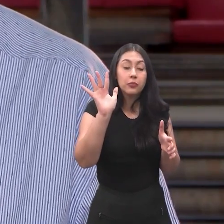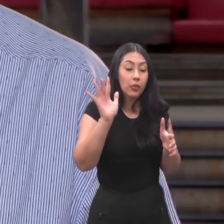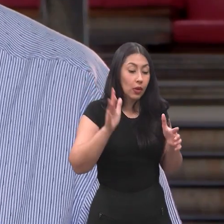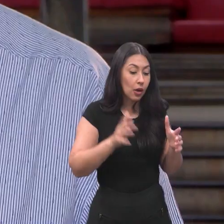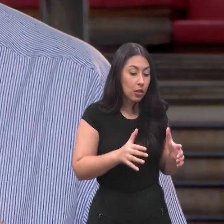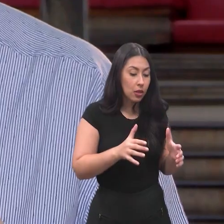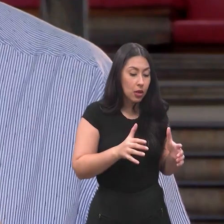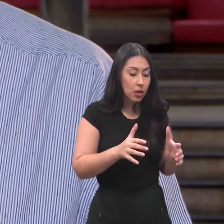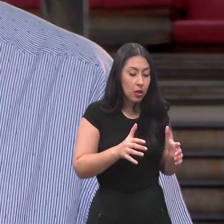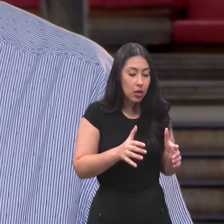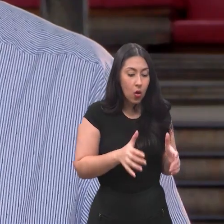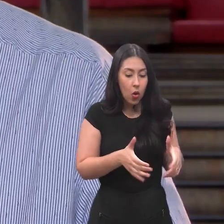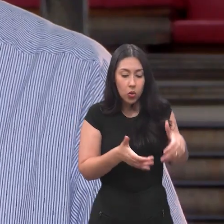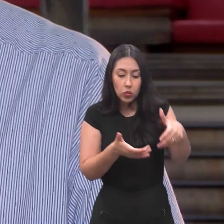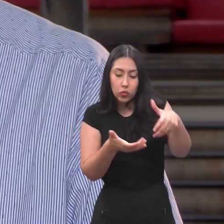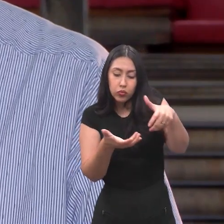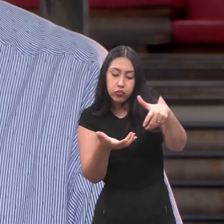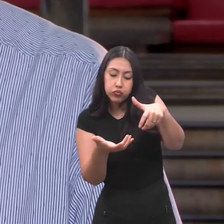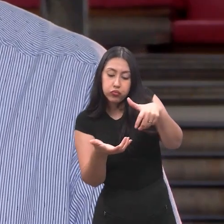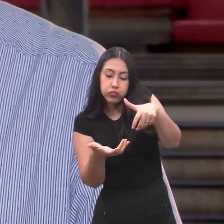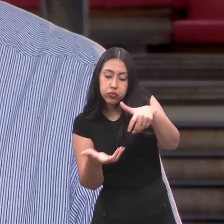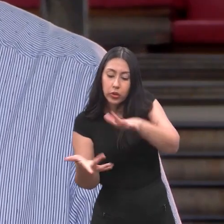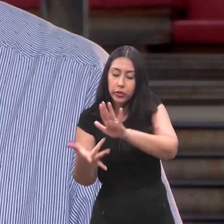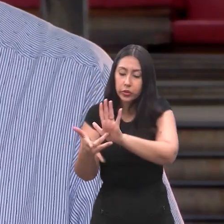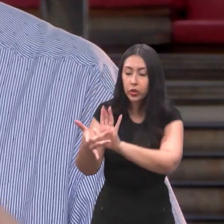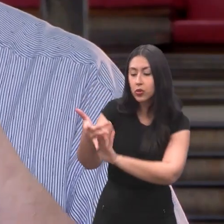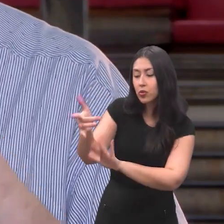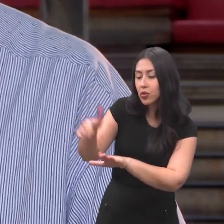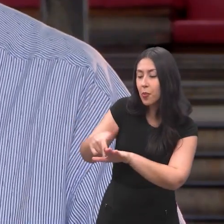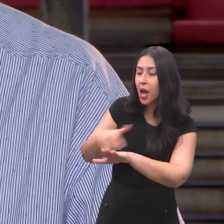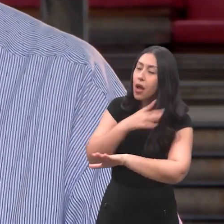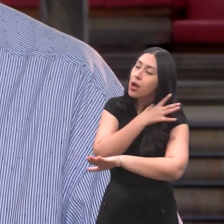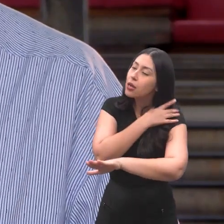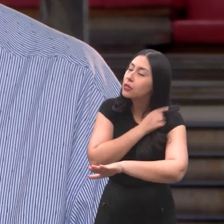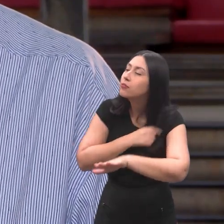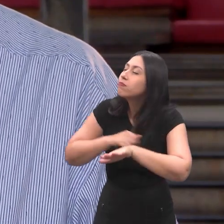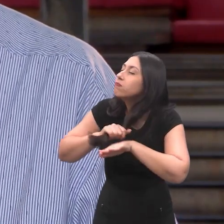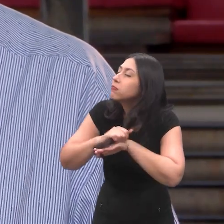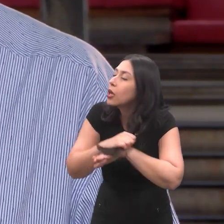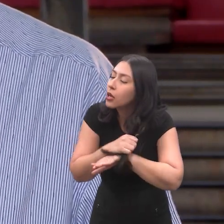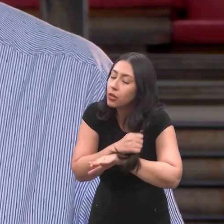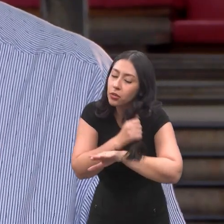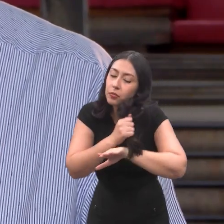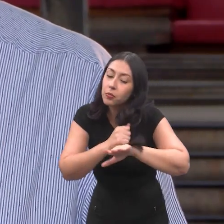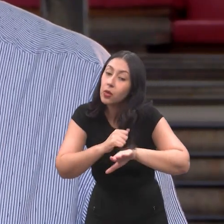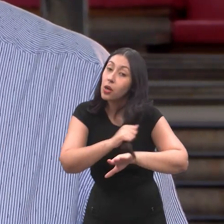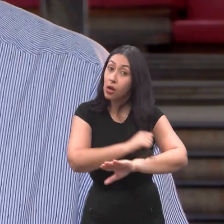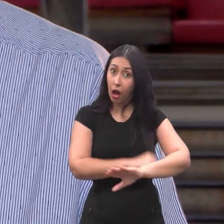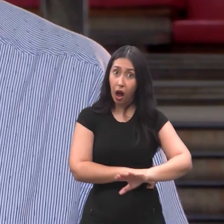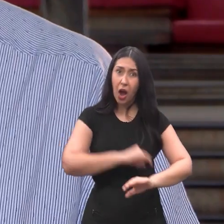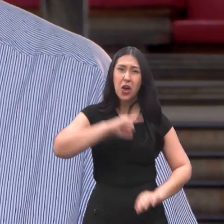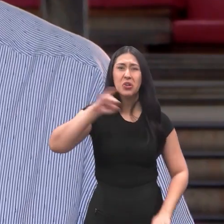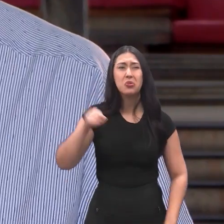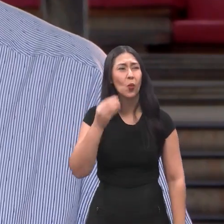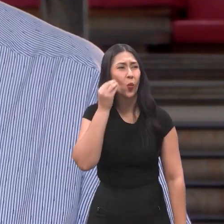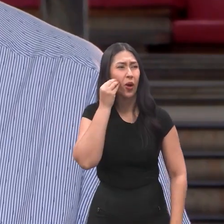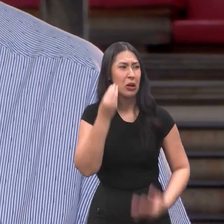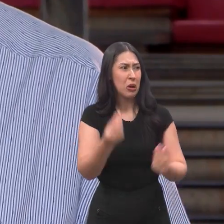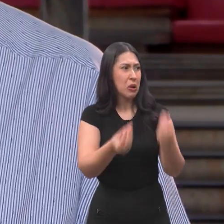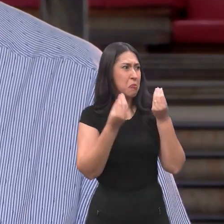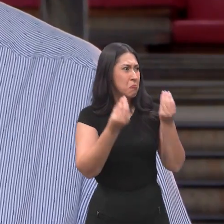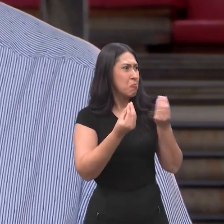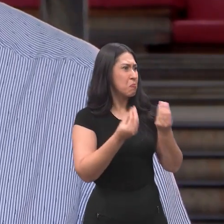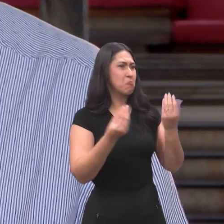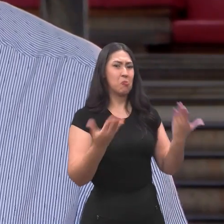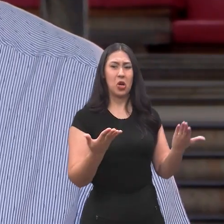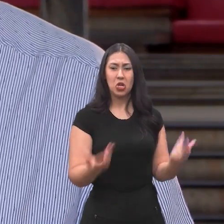nardo puro, e derrama nos pés de Jesus e enxuga com os cabelos. Judas fica